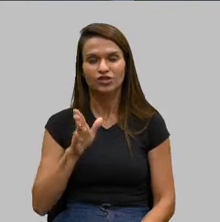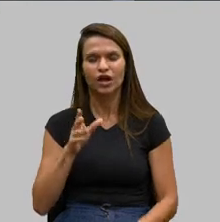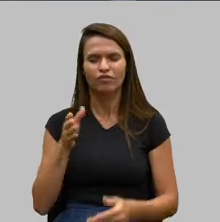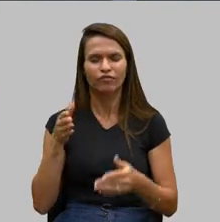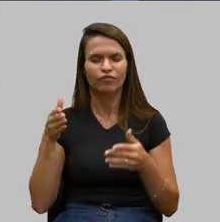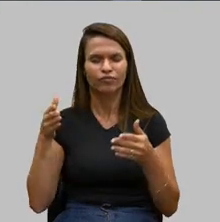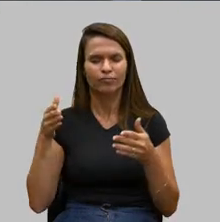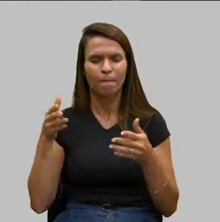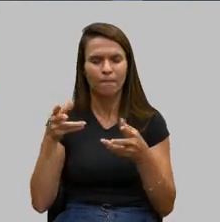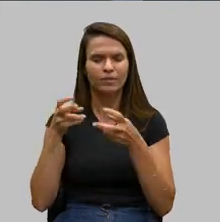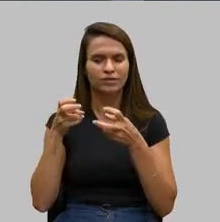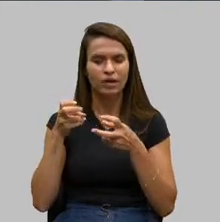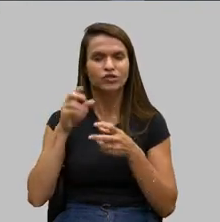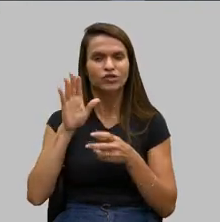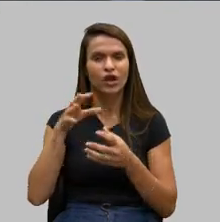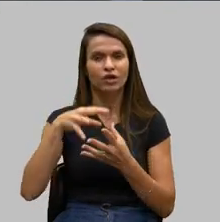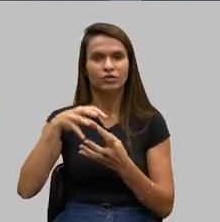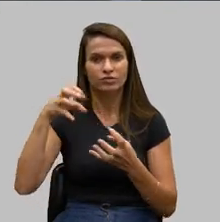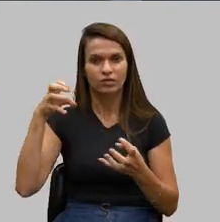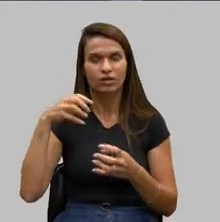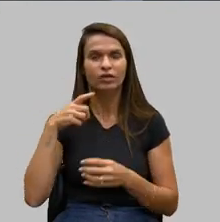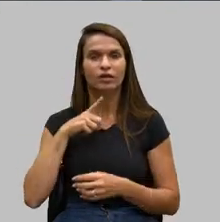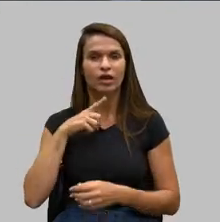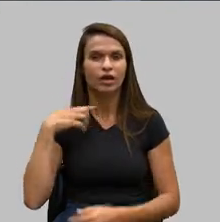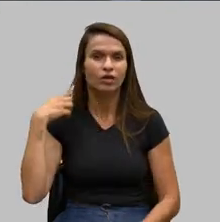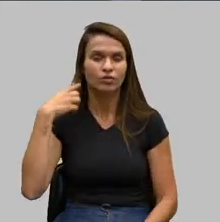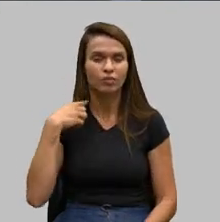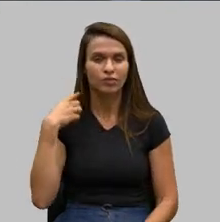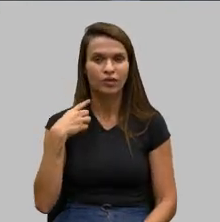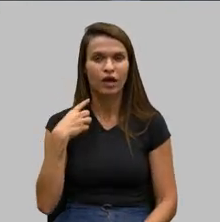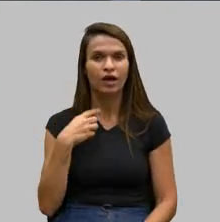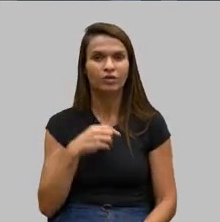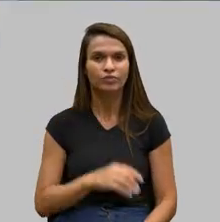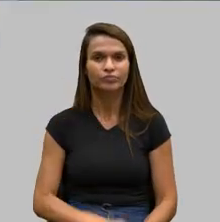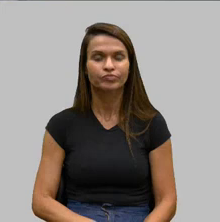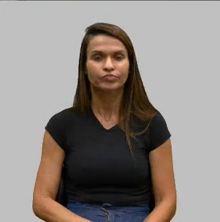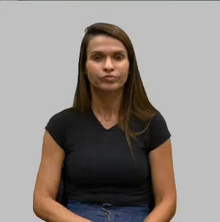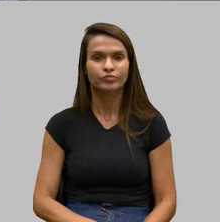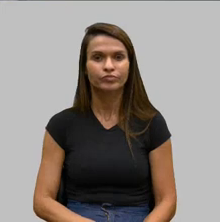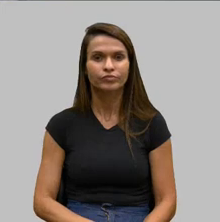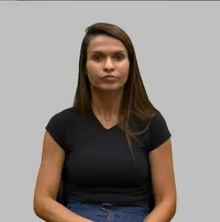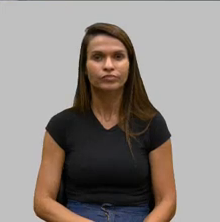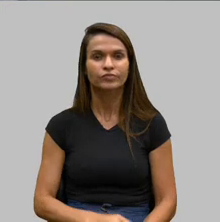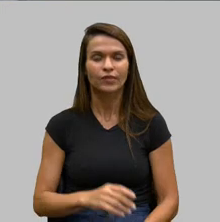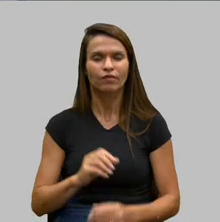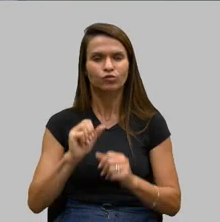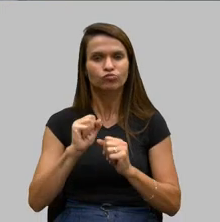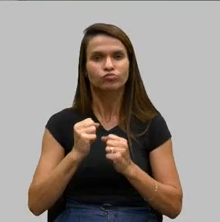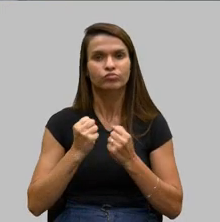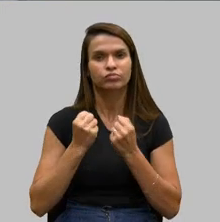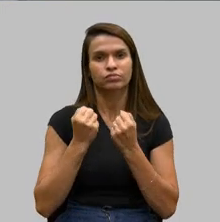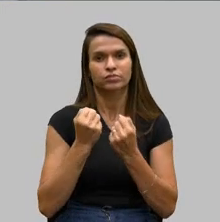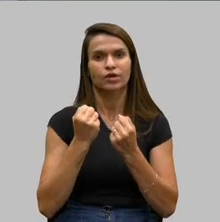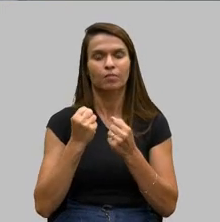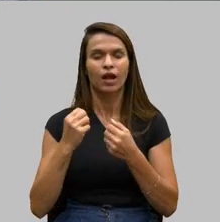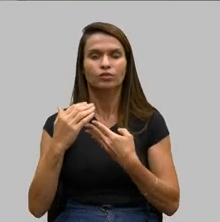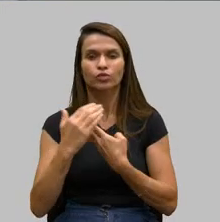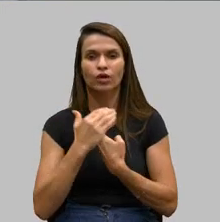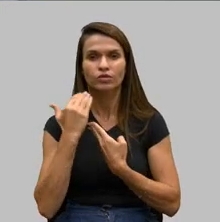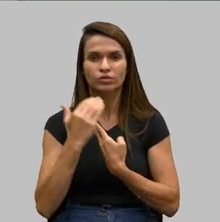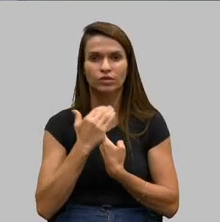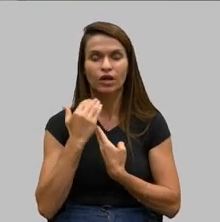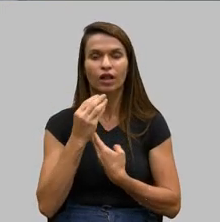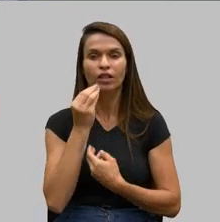lá próprio Deputado Rodrigo também tá tem feito muitos esforços para nos auxiliar aí também Na